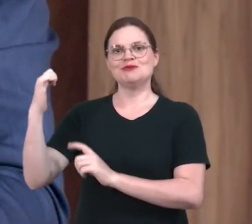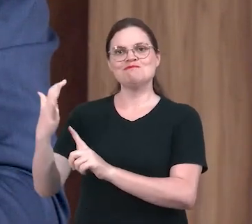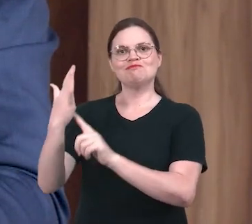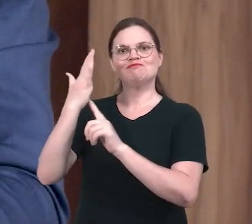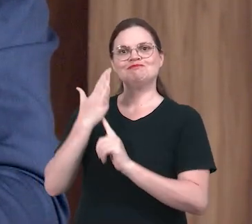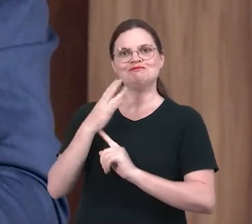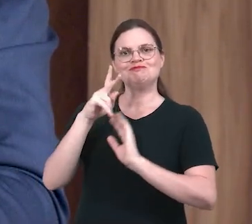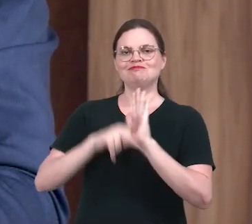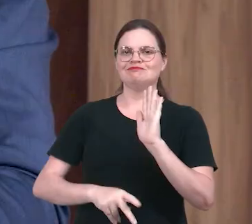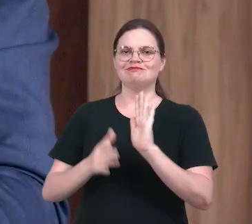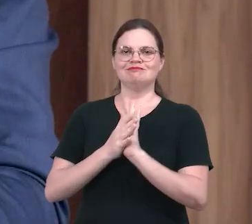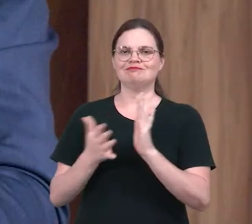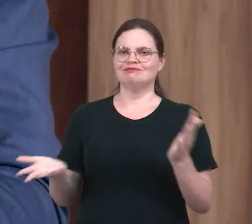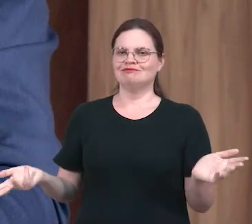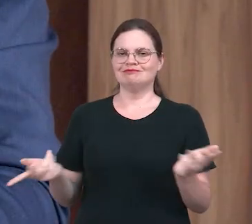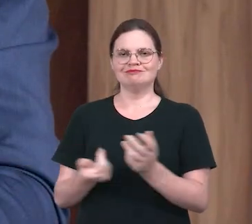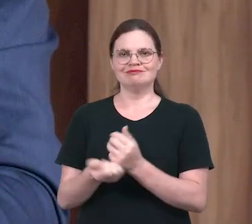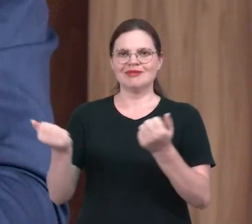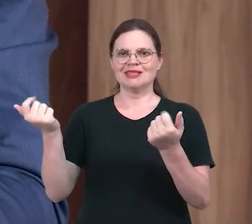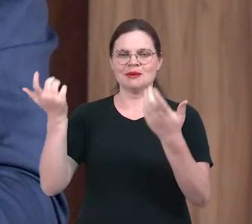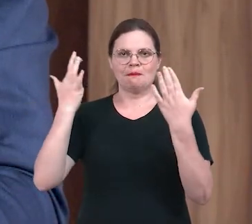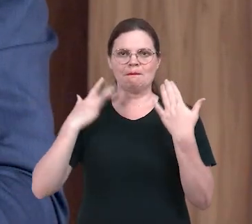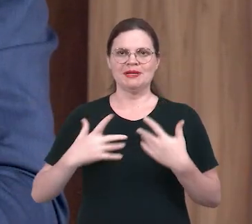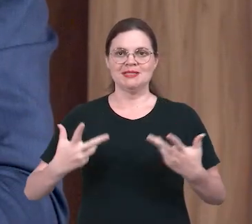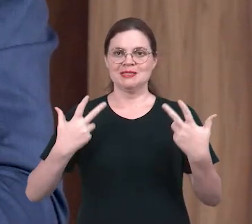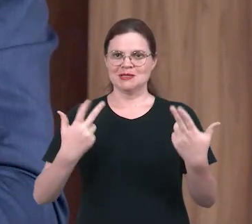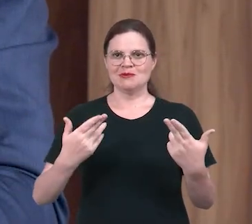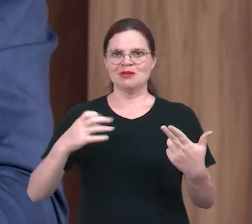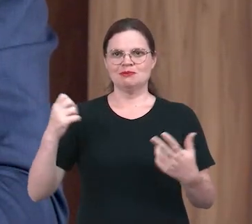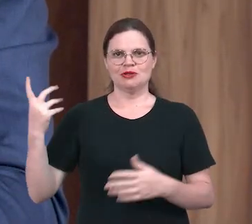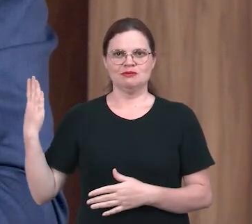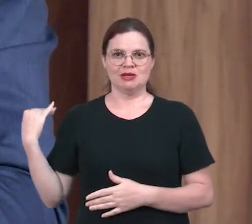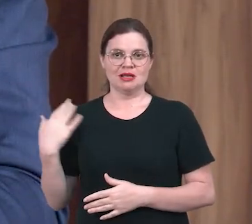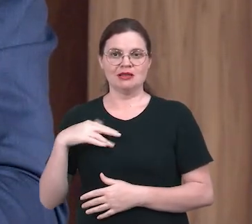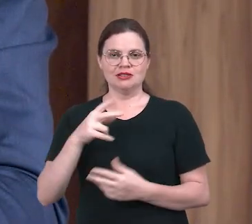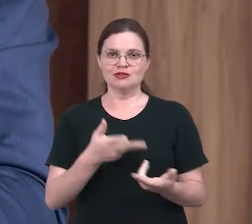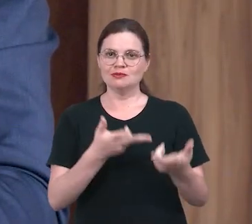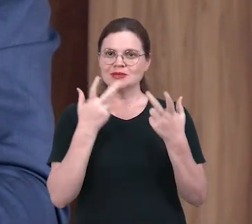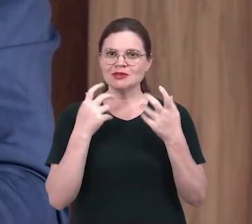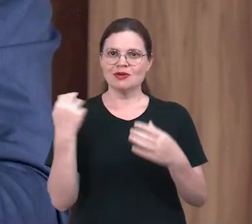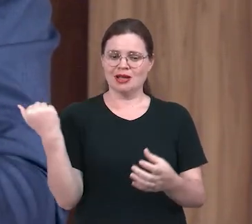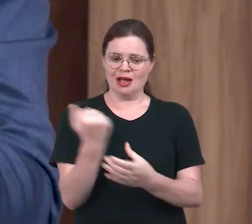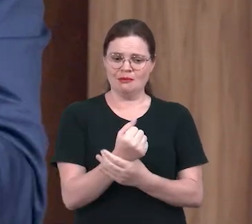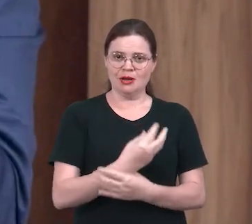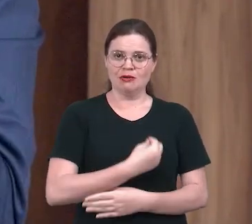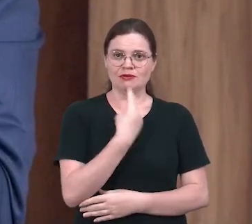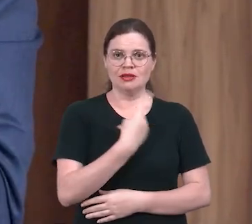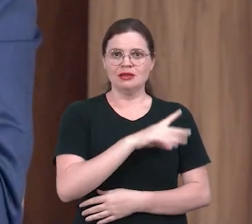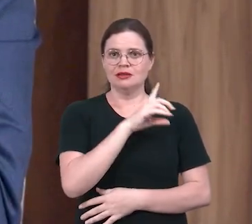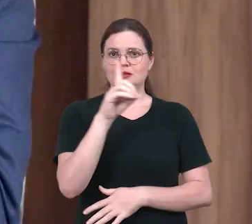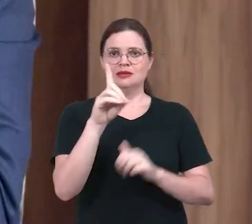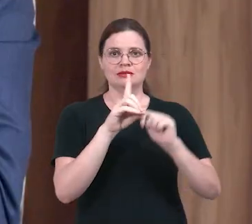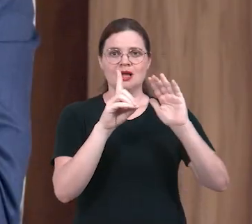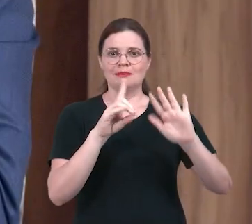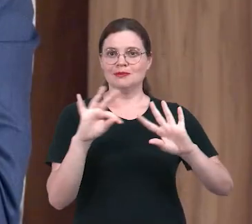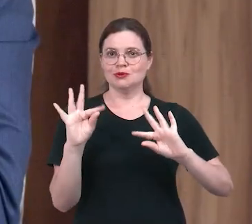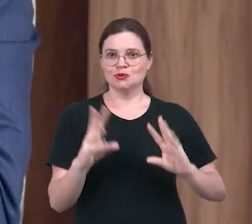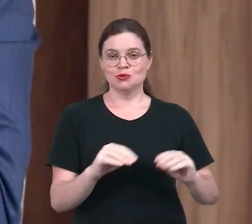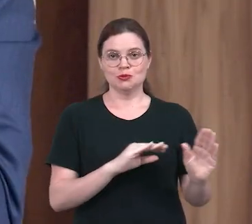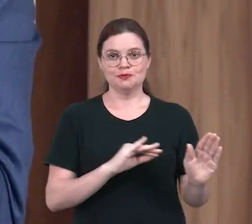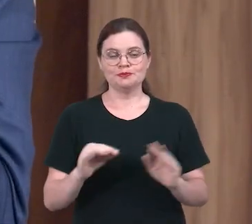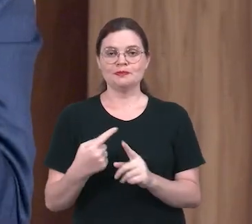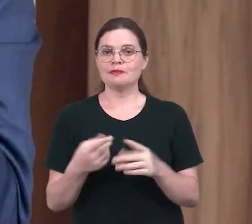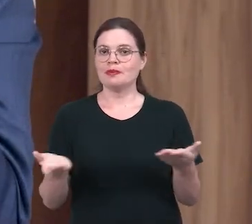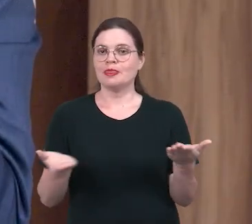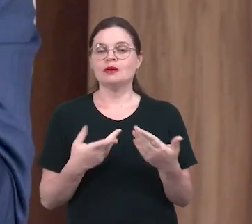um caminho maravilhoso, uma bênção. Como nós vimos no programa anterior, Deus abençoou Abraão em tudo. E agora Abraão chama o seu servo,